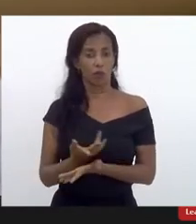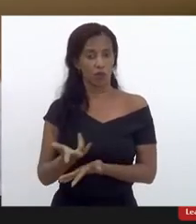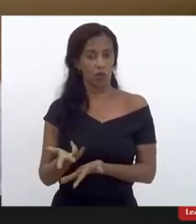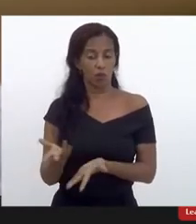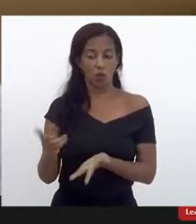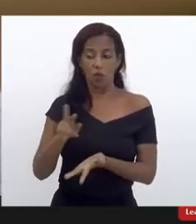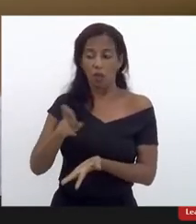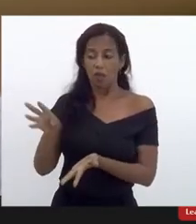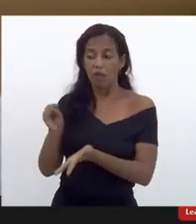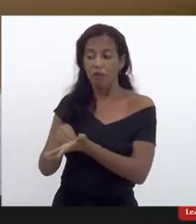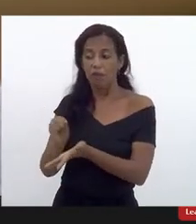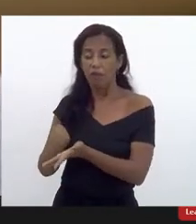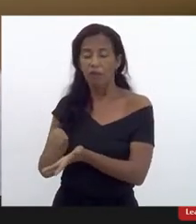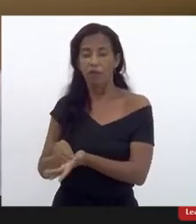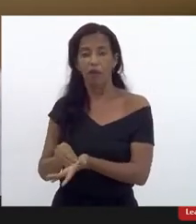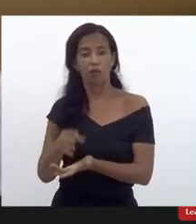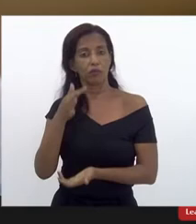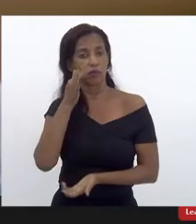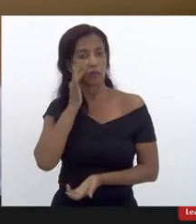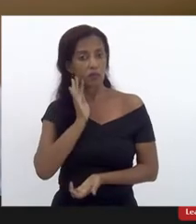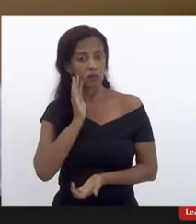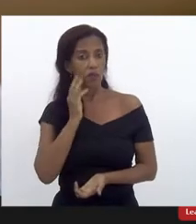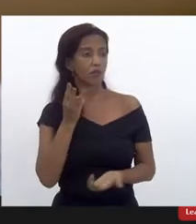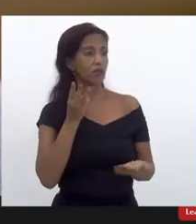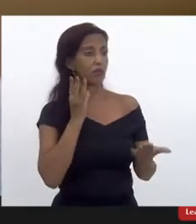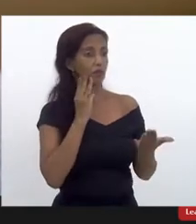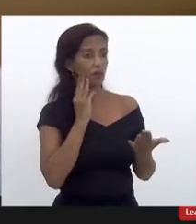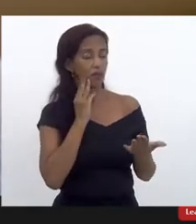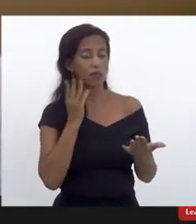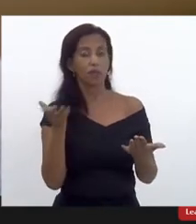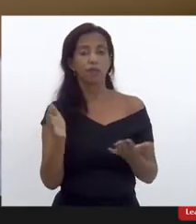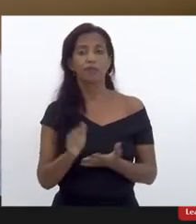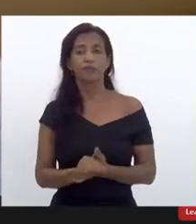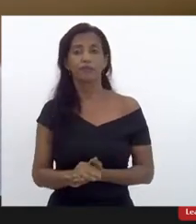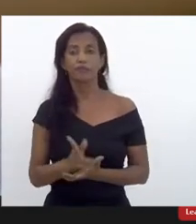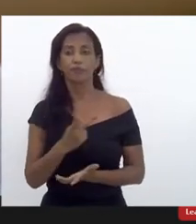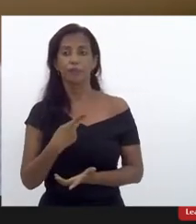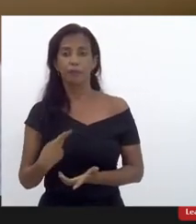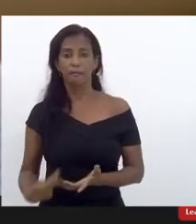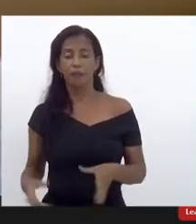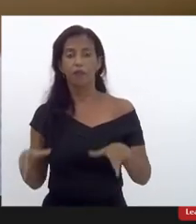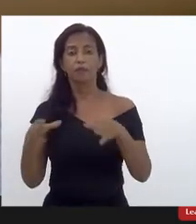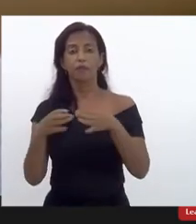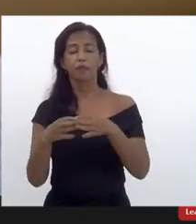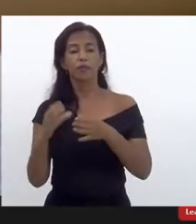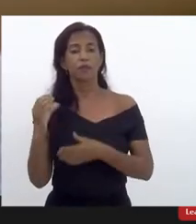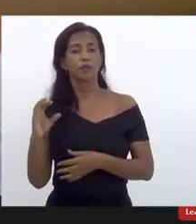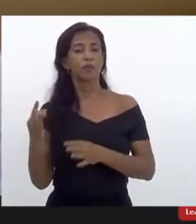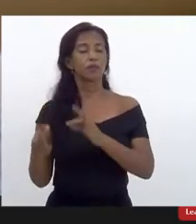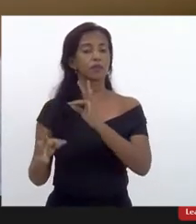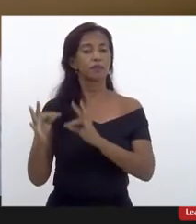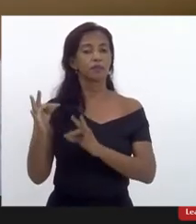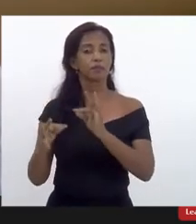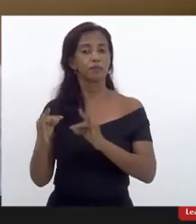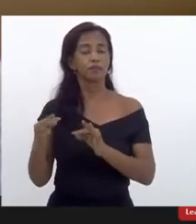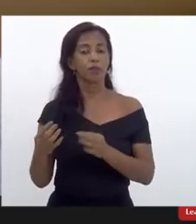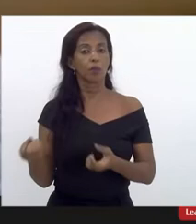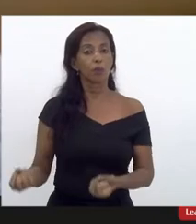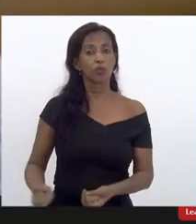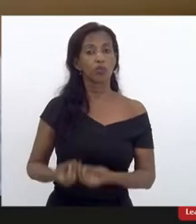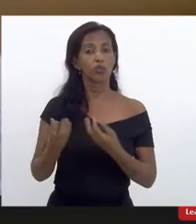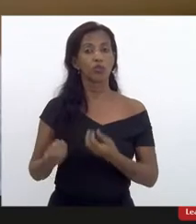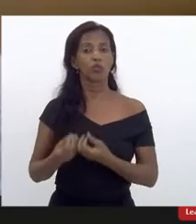por falta, presidente Serafini e deputado Valdec, presidente também da Comissão de Ciência e Tecnologia, por